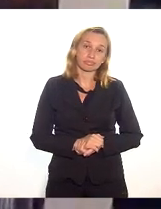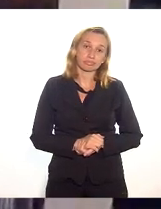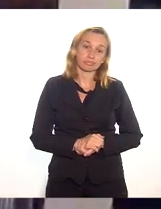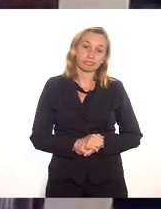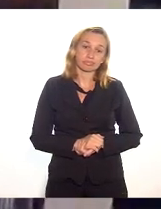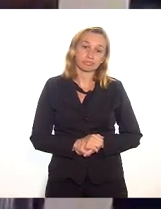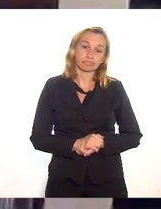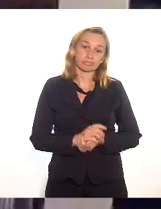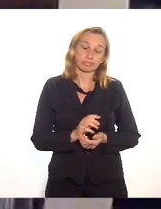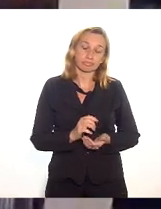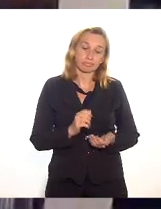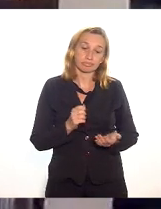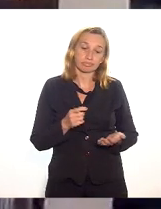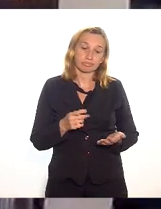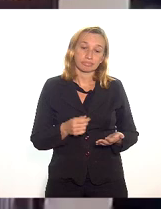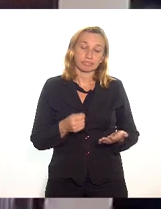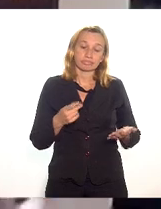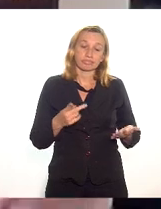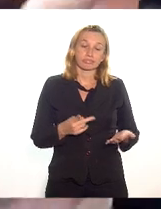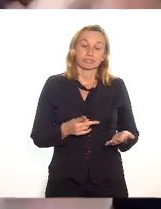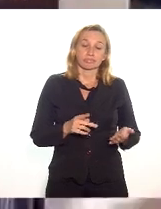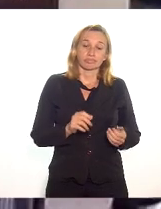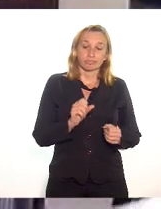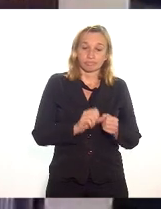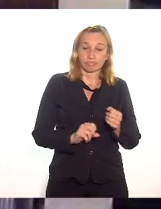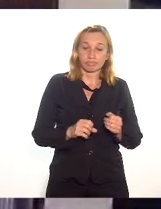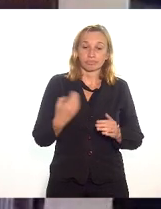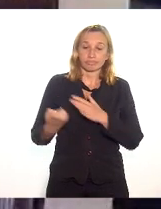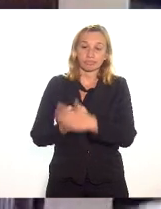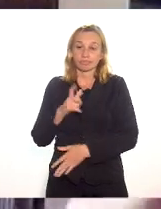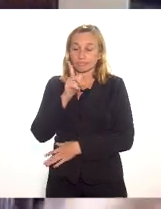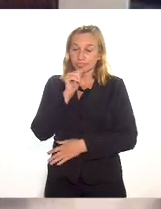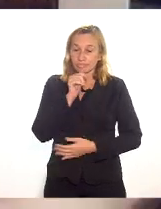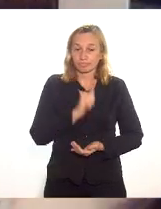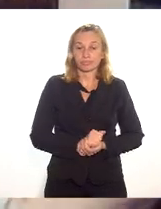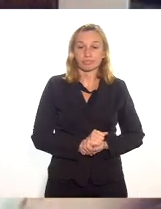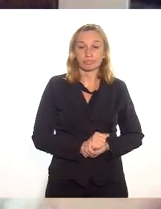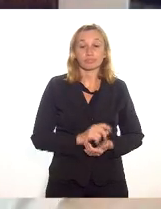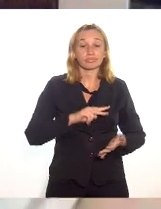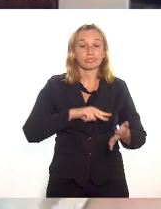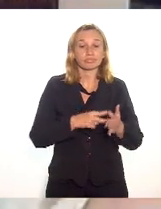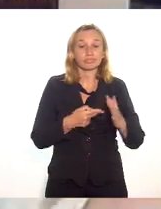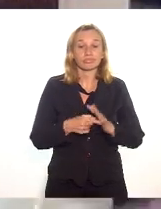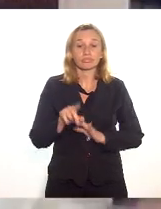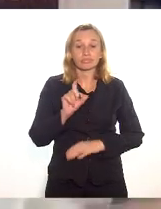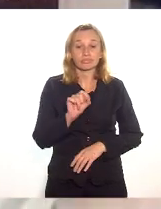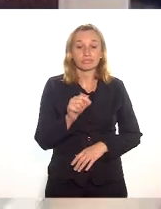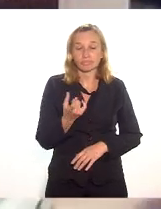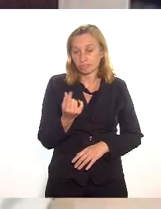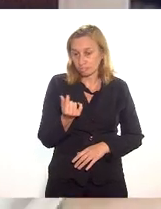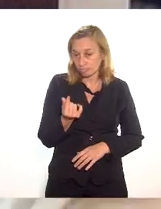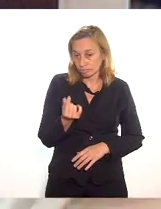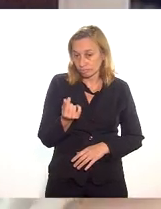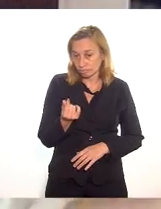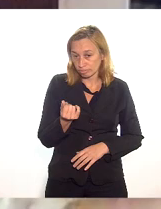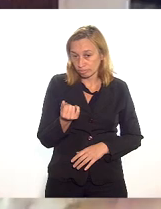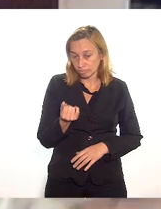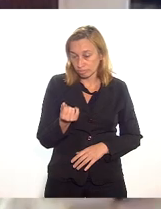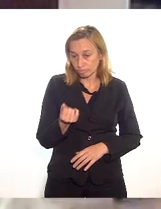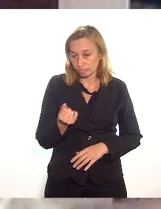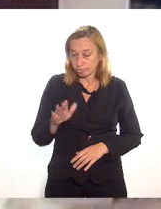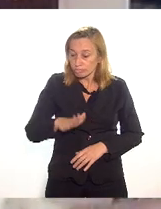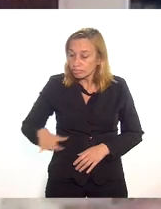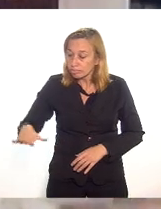executada, realizada pela empresa SEDAI, significa o lucro de uma área da